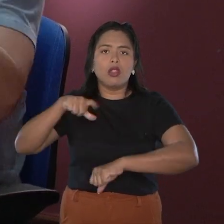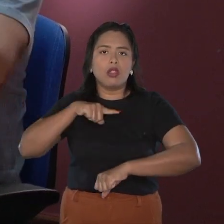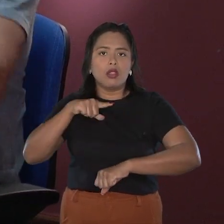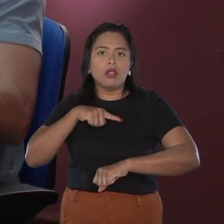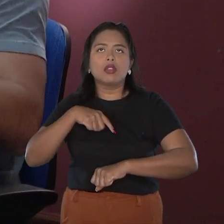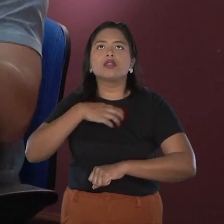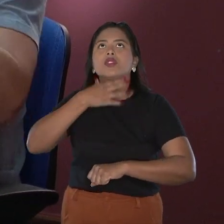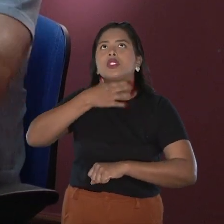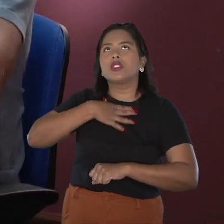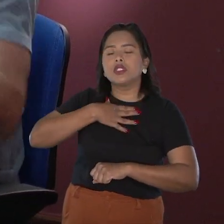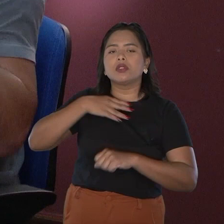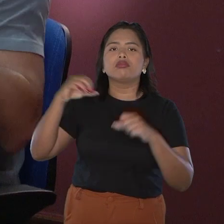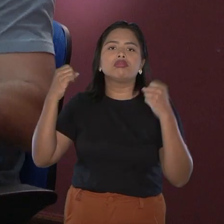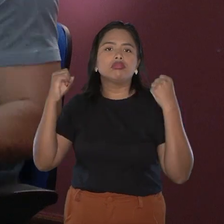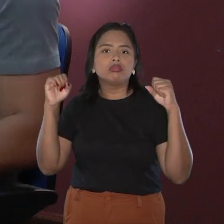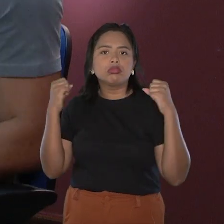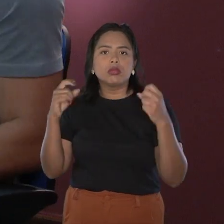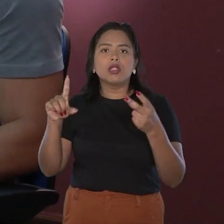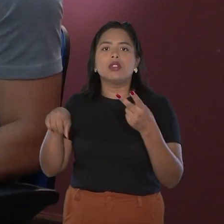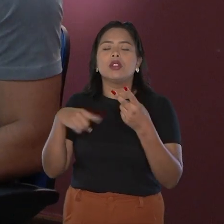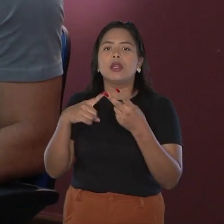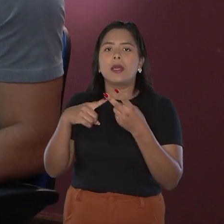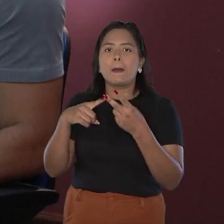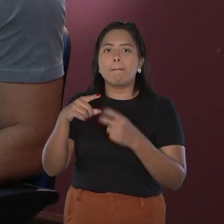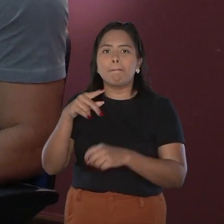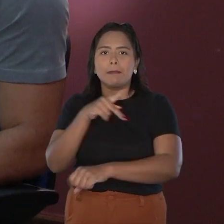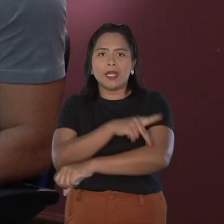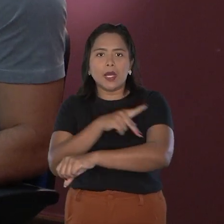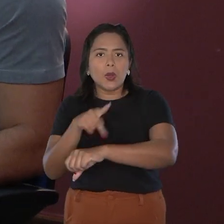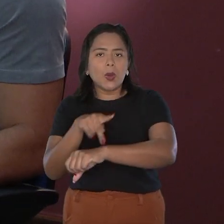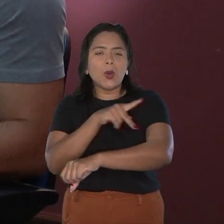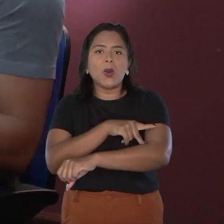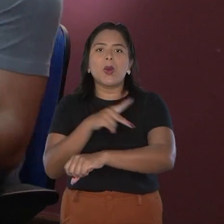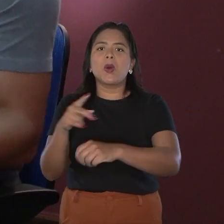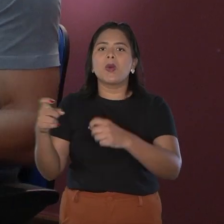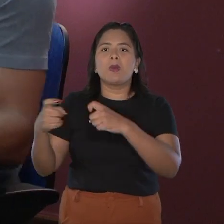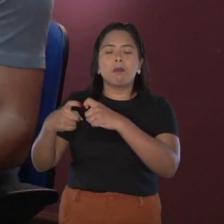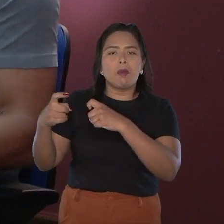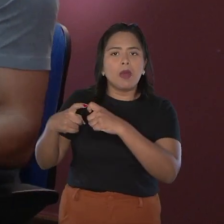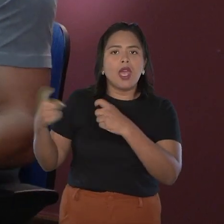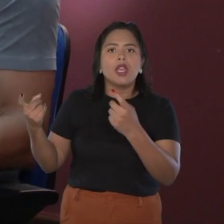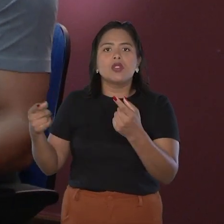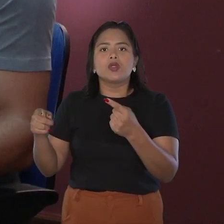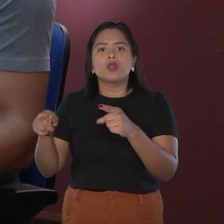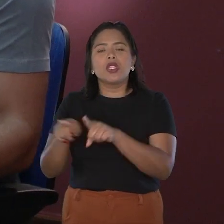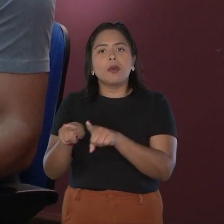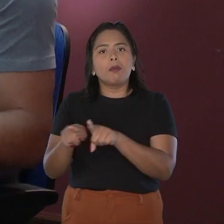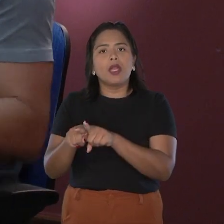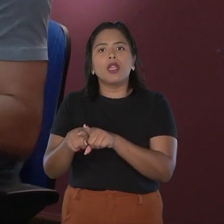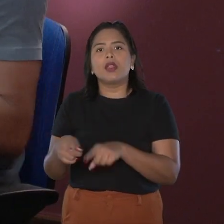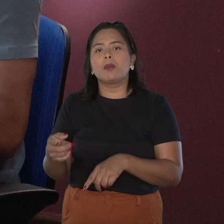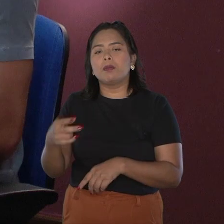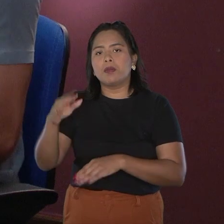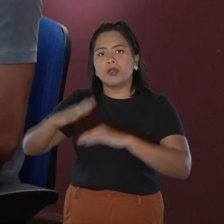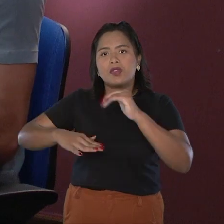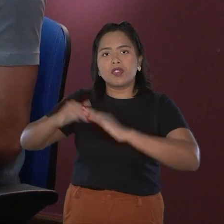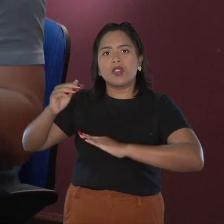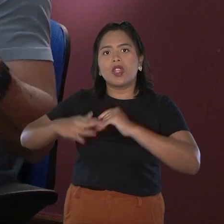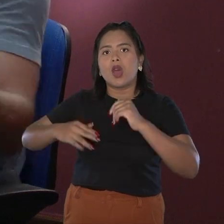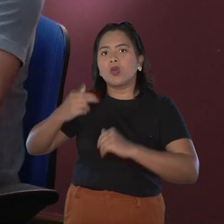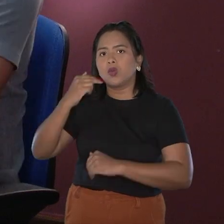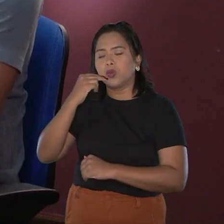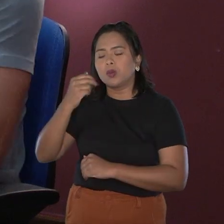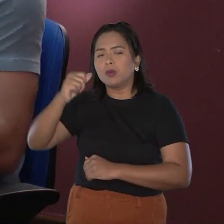fonoaudiólogo psicólogo psicopedagogo pedagogo médico até mesmo nutricionista dependendo do caso que a criança